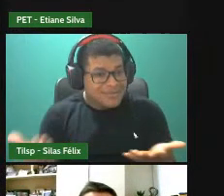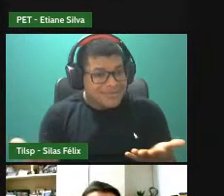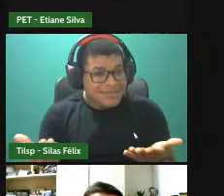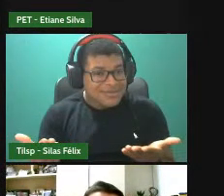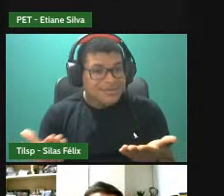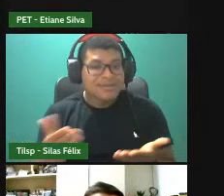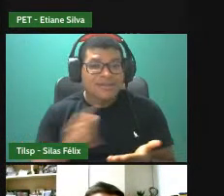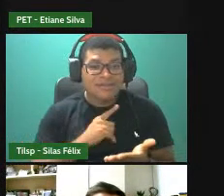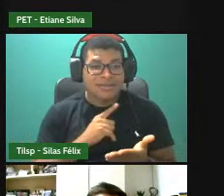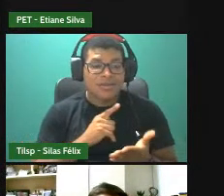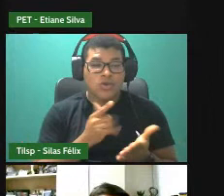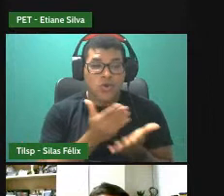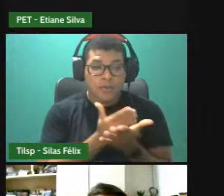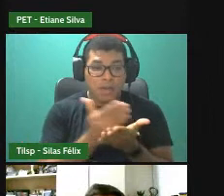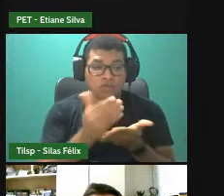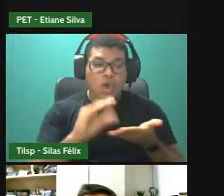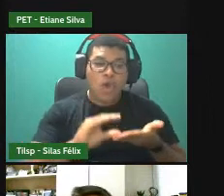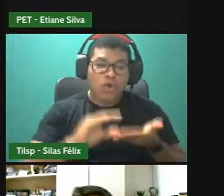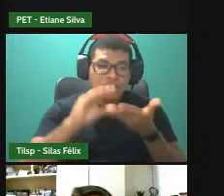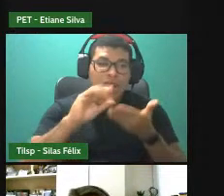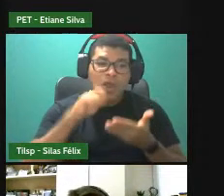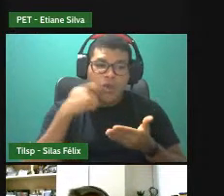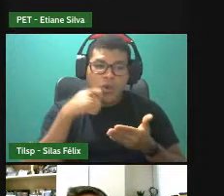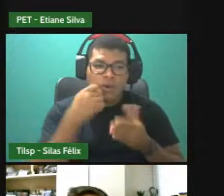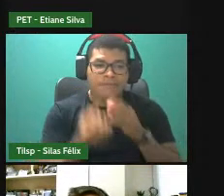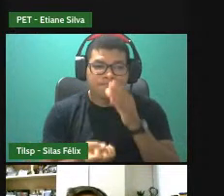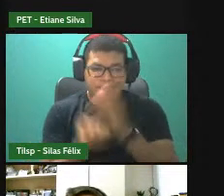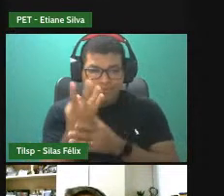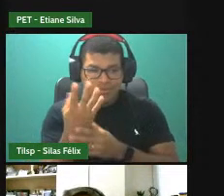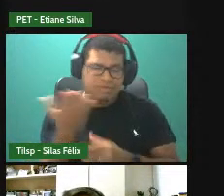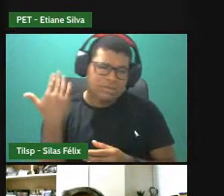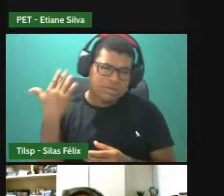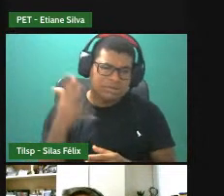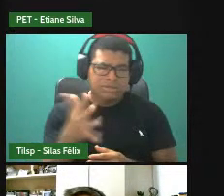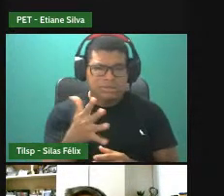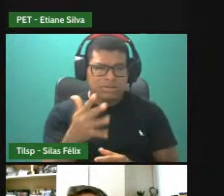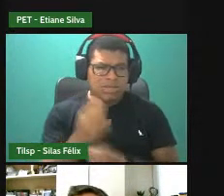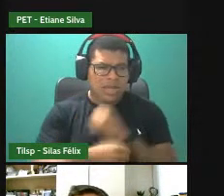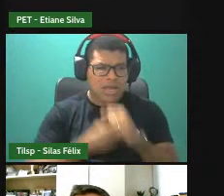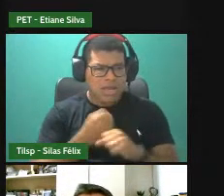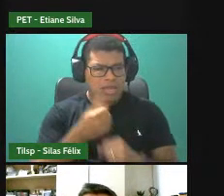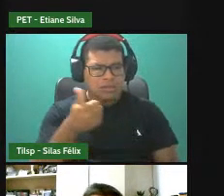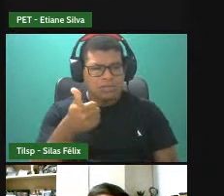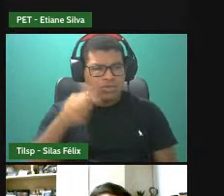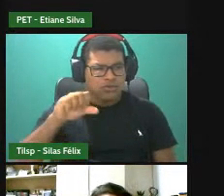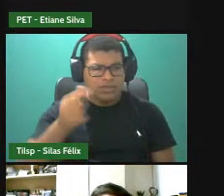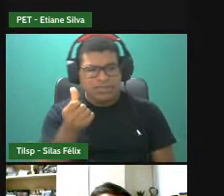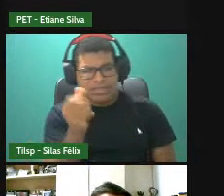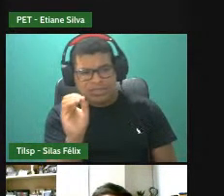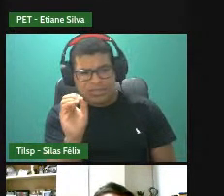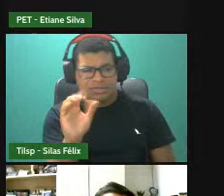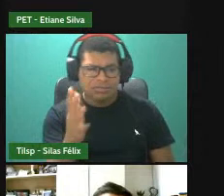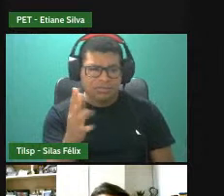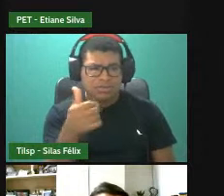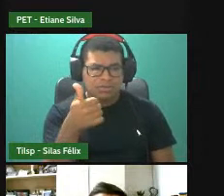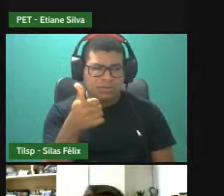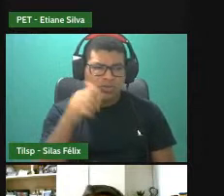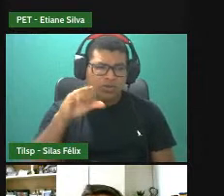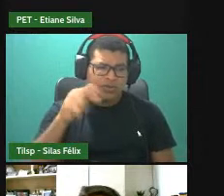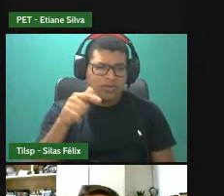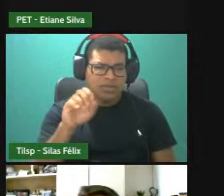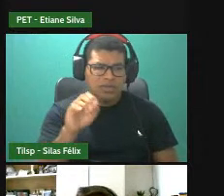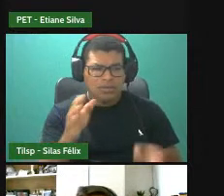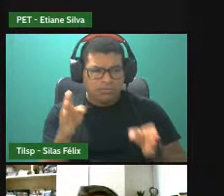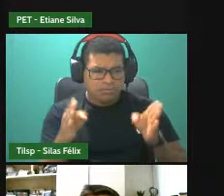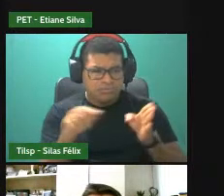a estrutura de conselho de odontologia, que foi meados ali dos anos 1960, próximo dos anos 1970, a